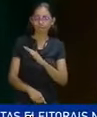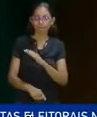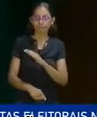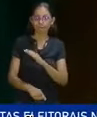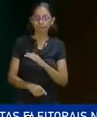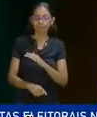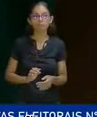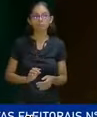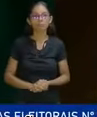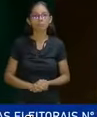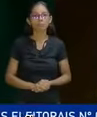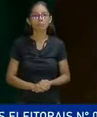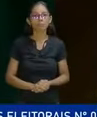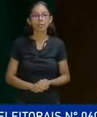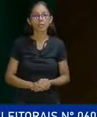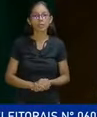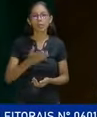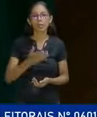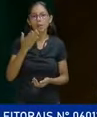é